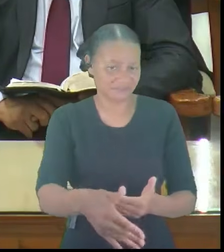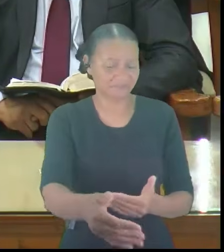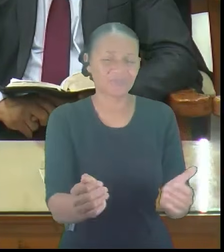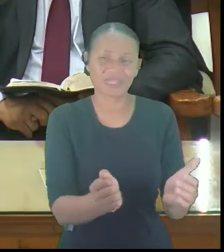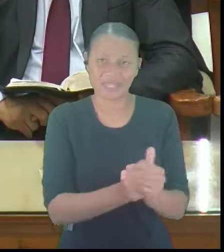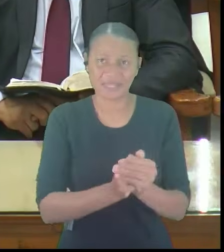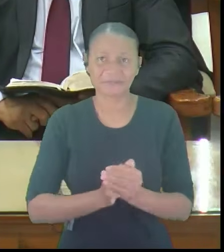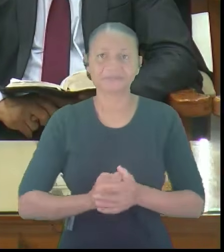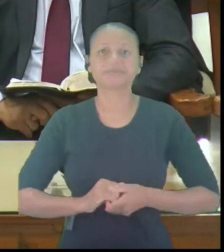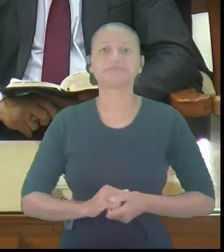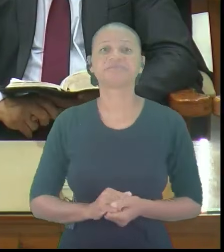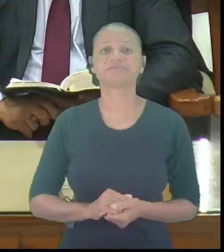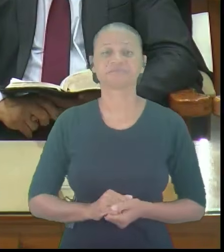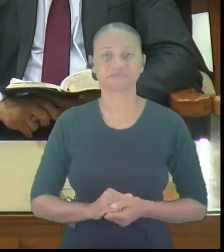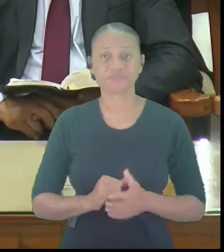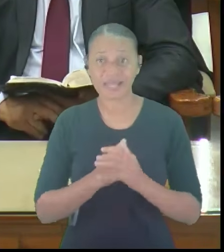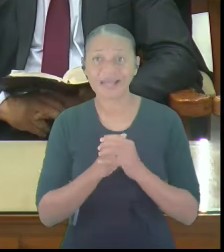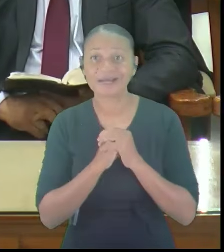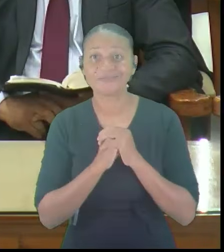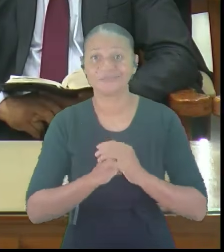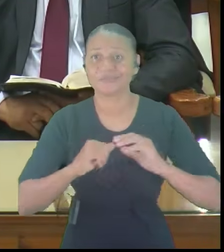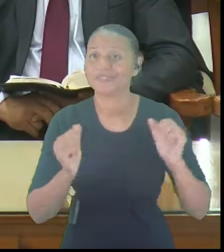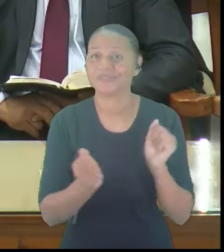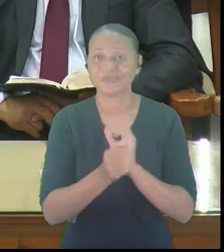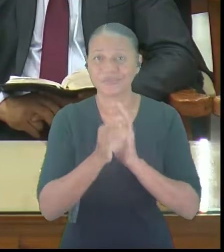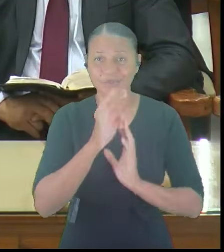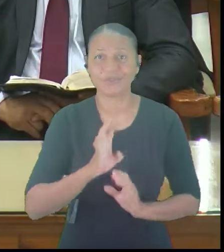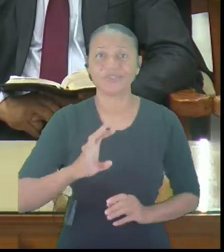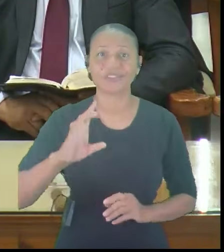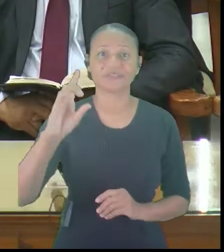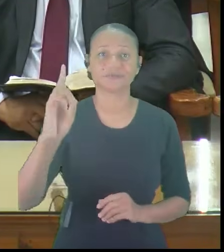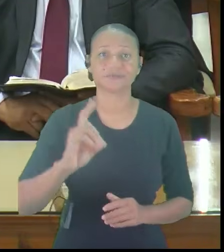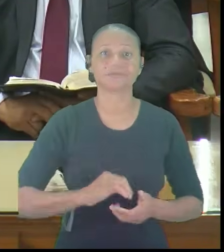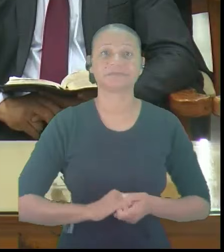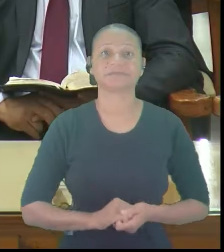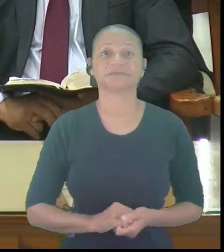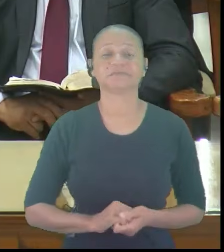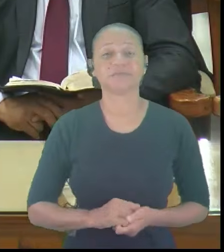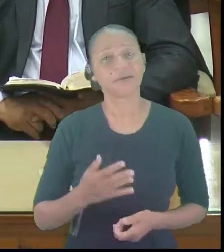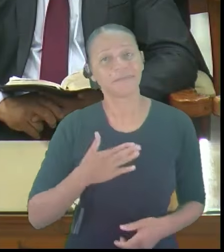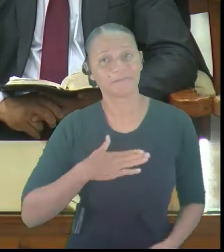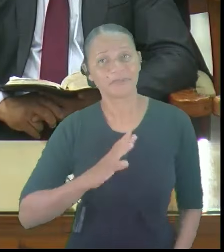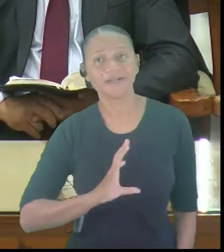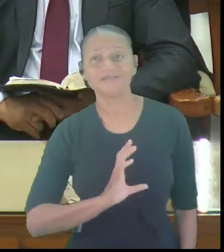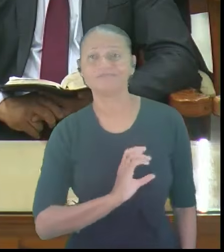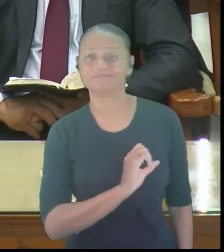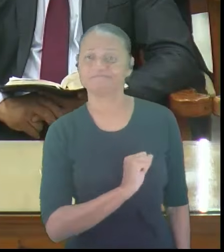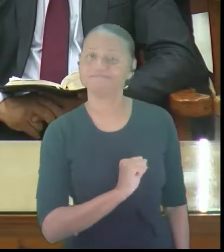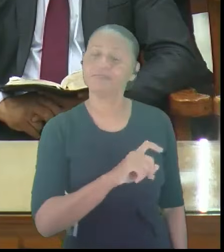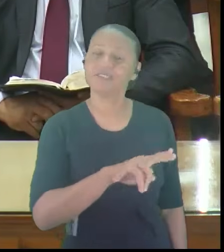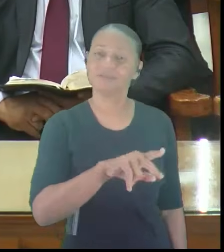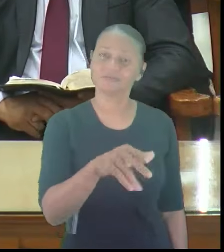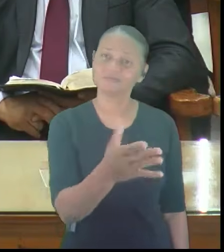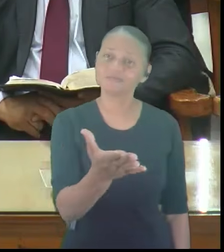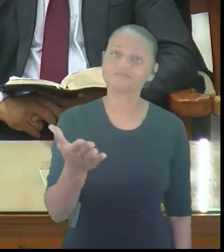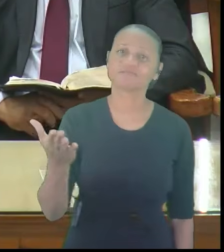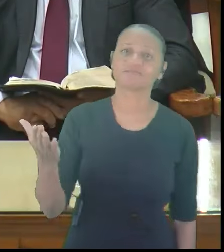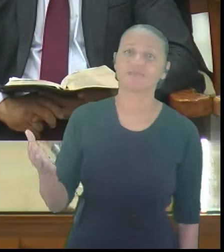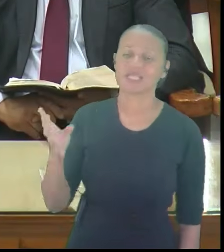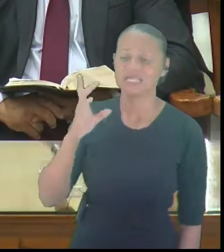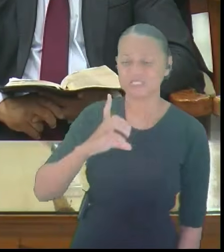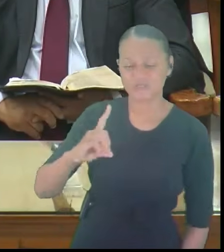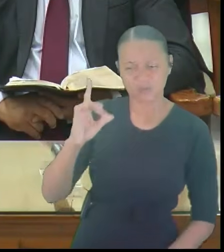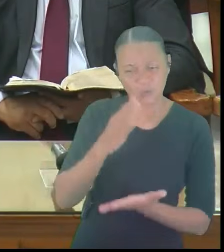Amém. Amém. Glória a Deus. Meus amados irmãos, Deus começou a